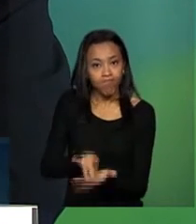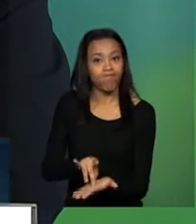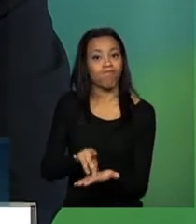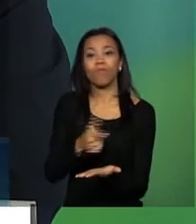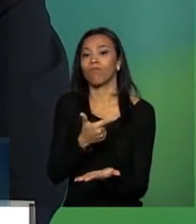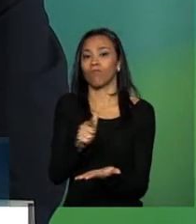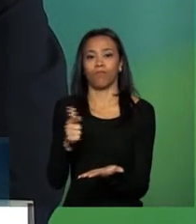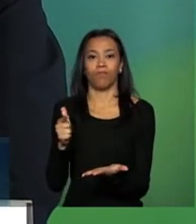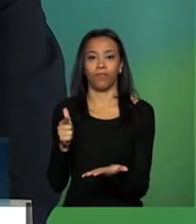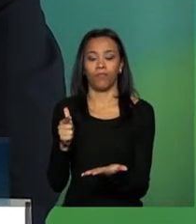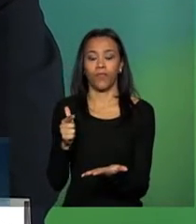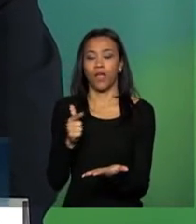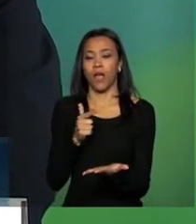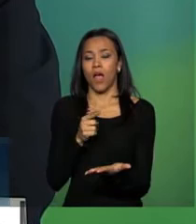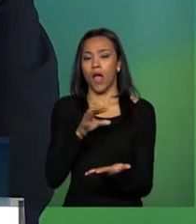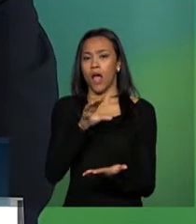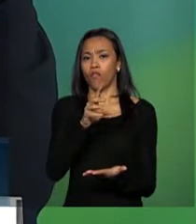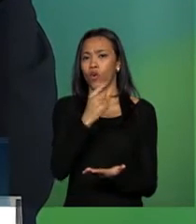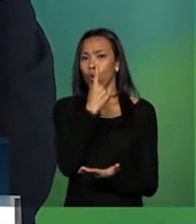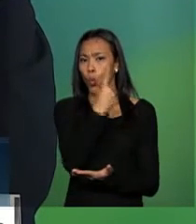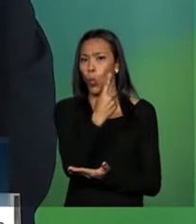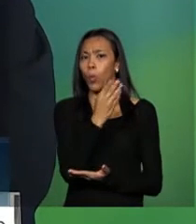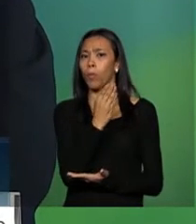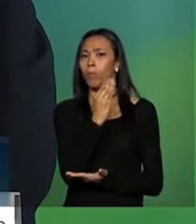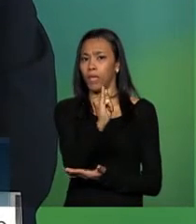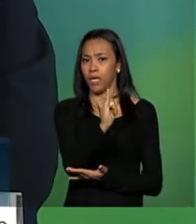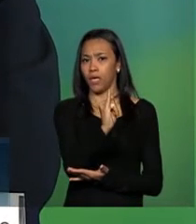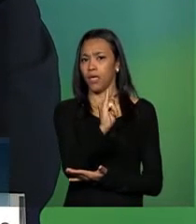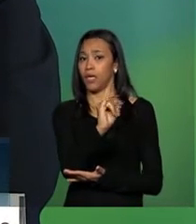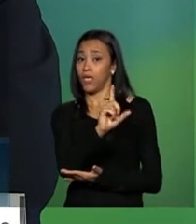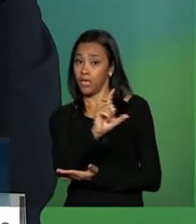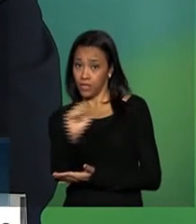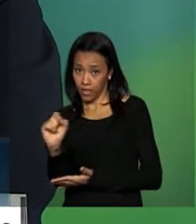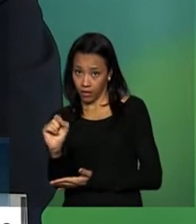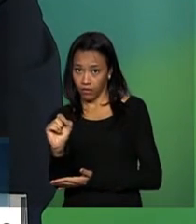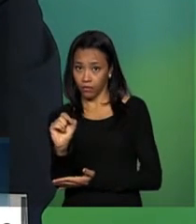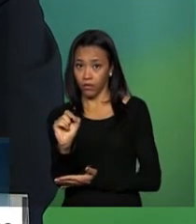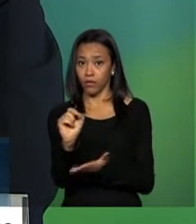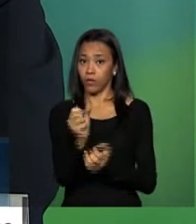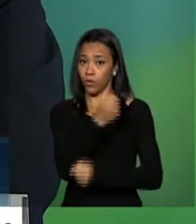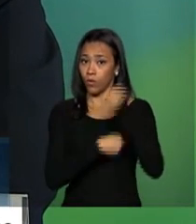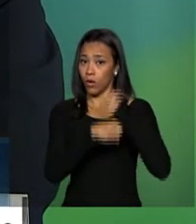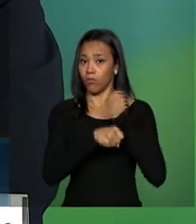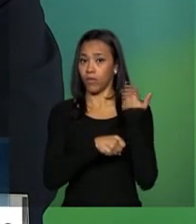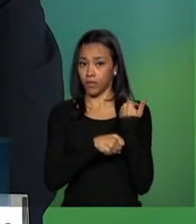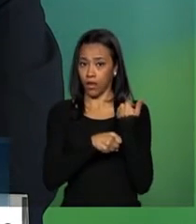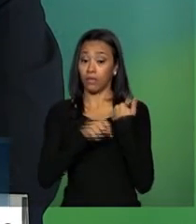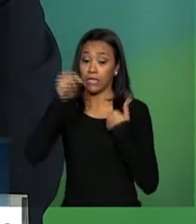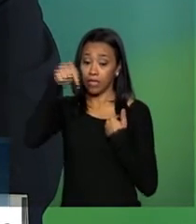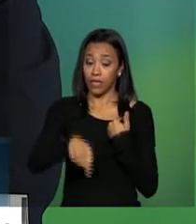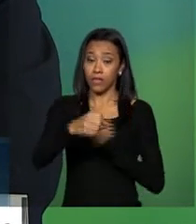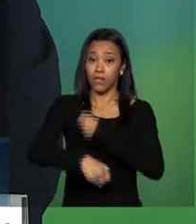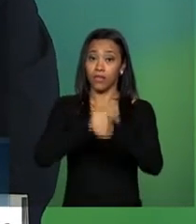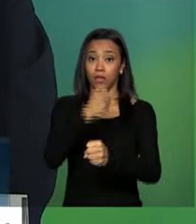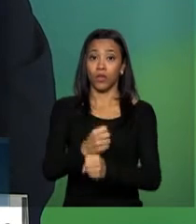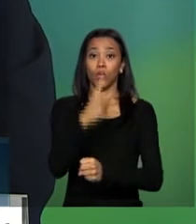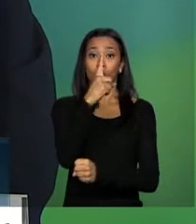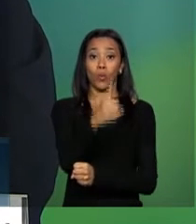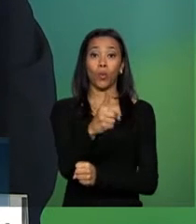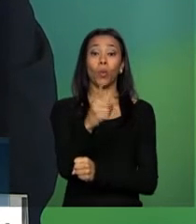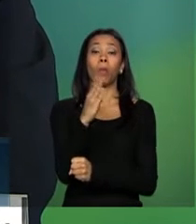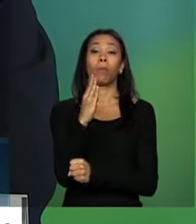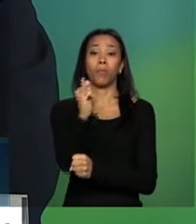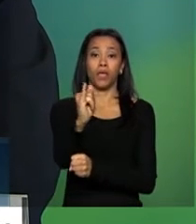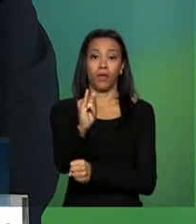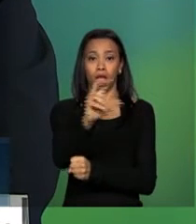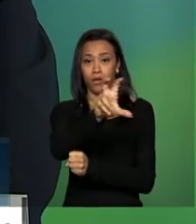A dotação do ano passado foi 1 bilhão e 100. E a dotação desse ano é 1 bilhão e meio.